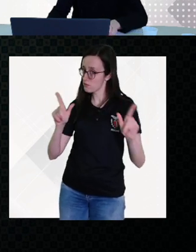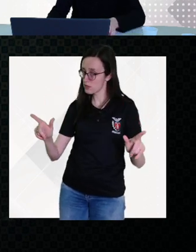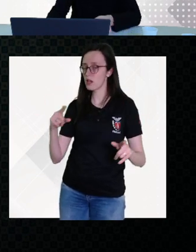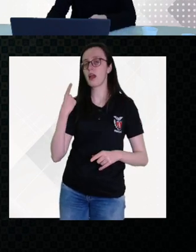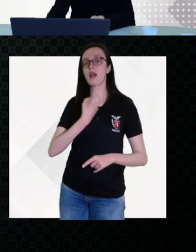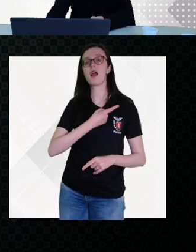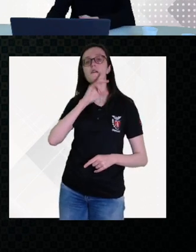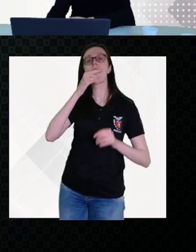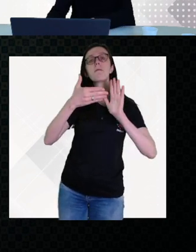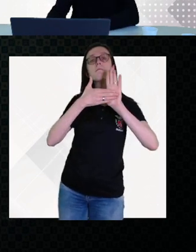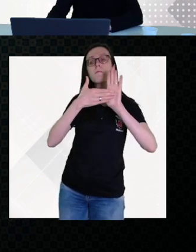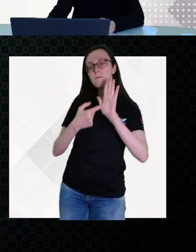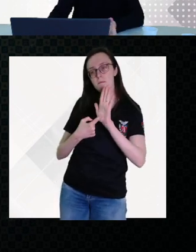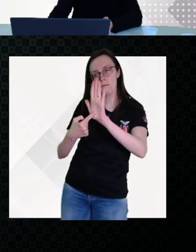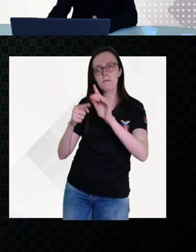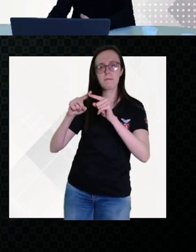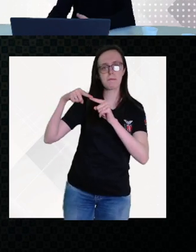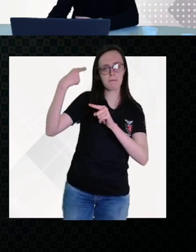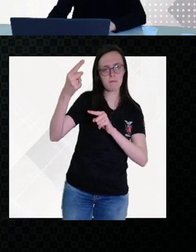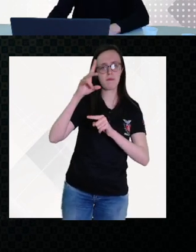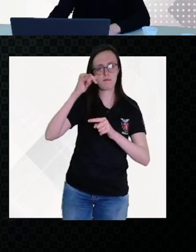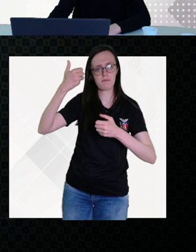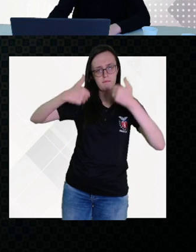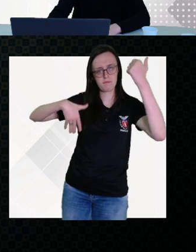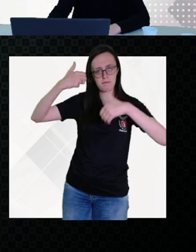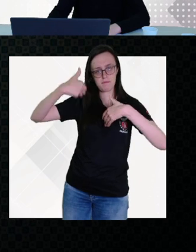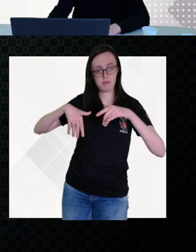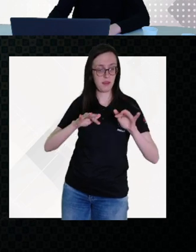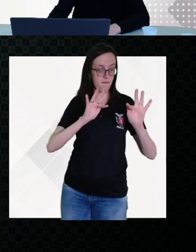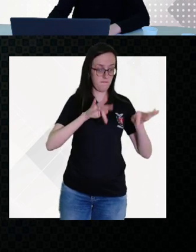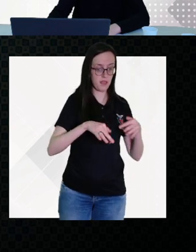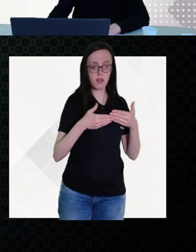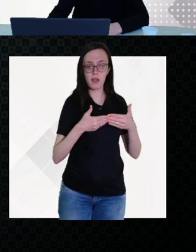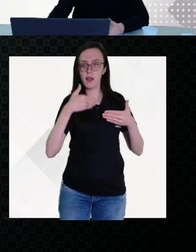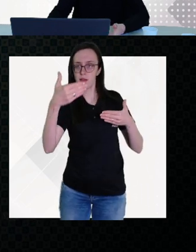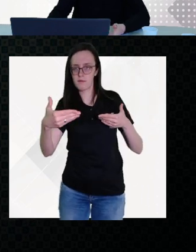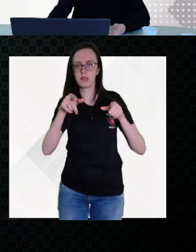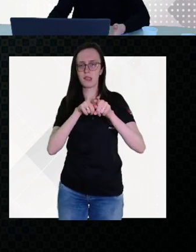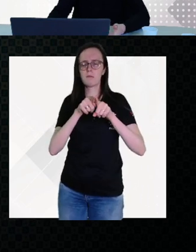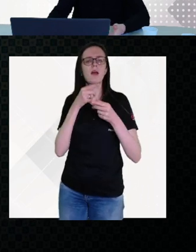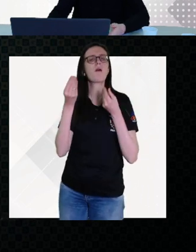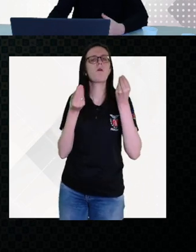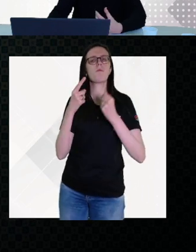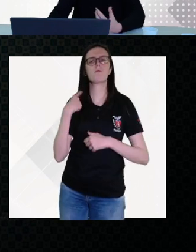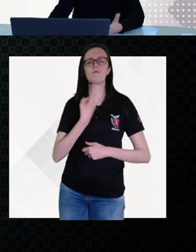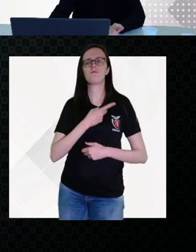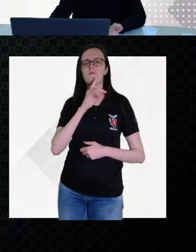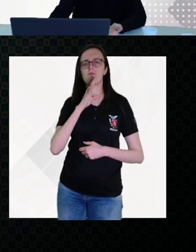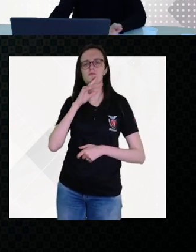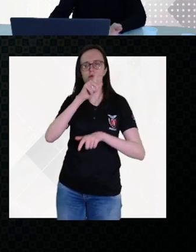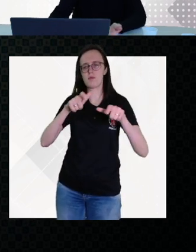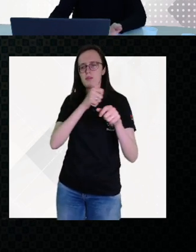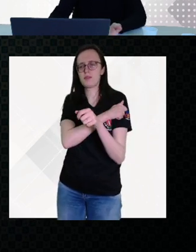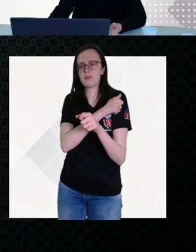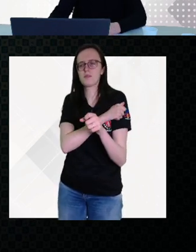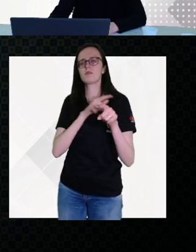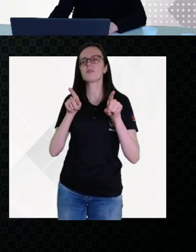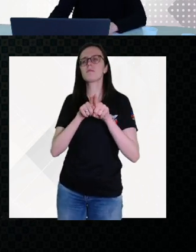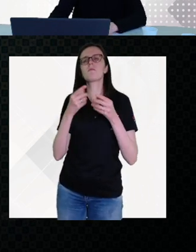vai propor na próxima fala, e até no finzinho dessa, como a gente vai conhecê-lo e o que a gente pode